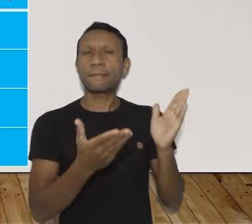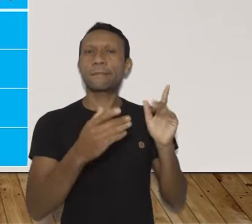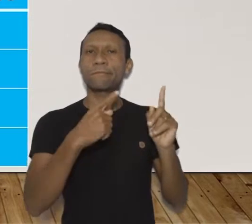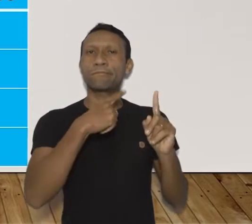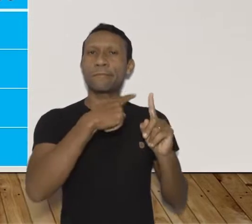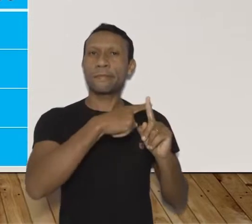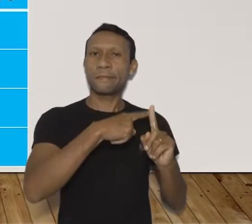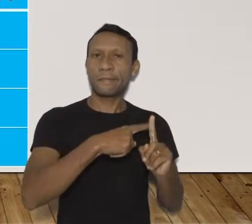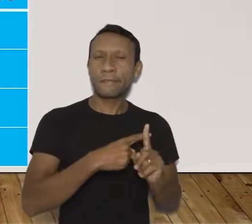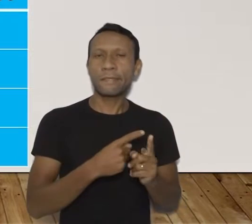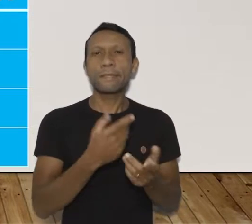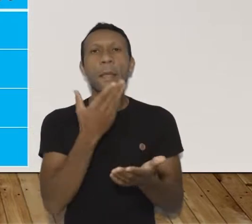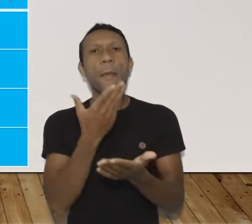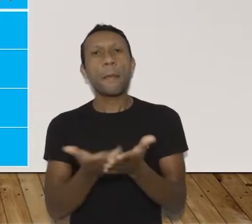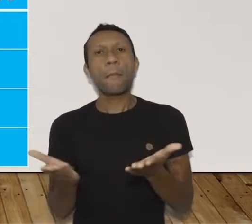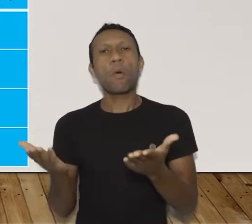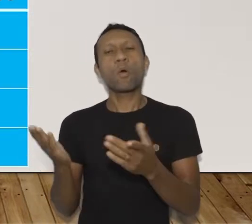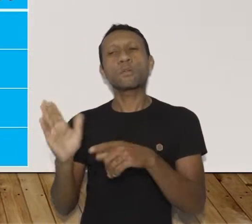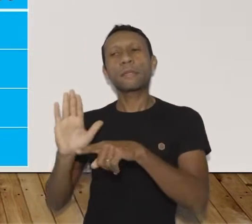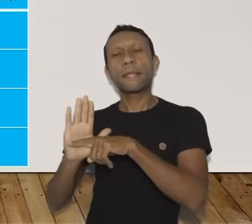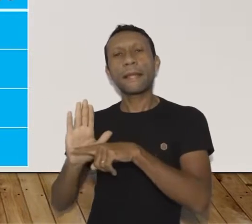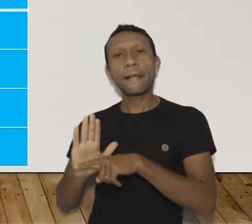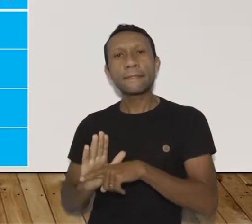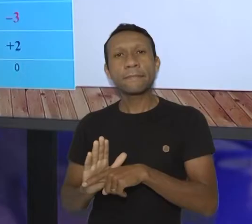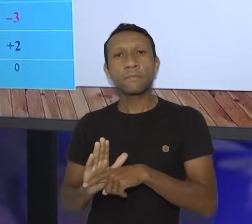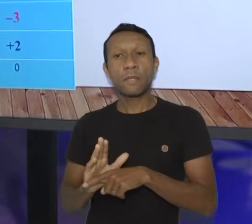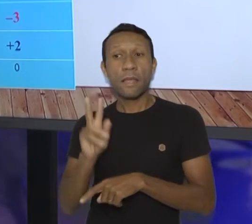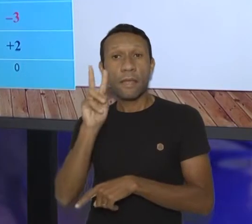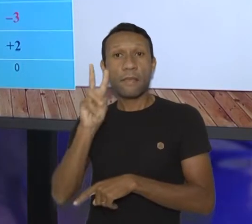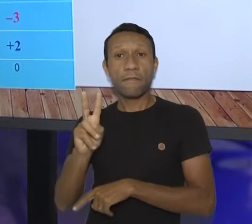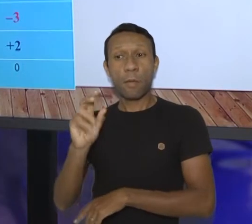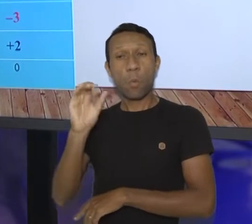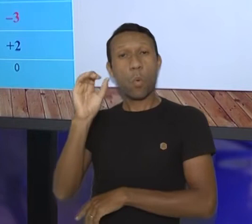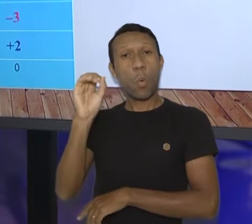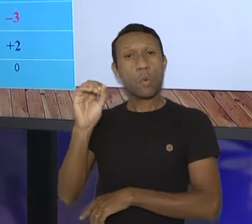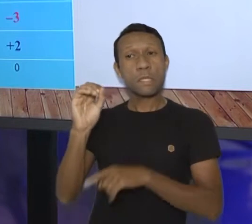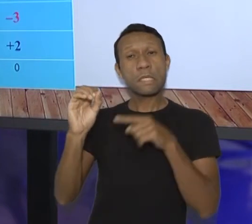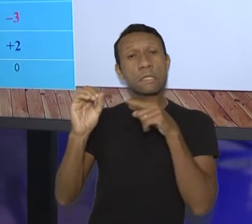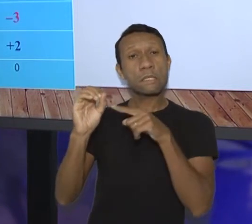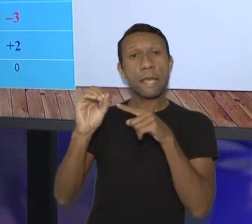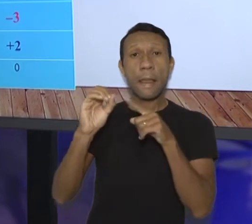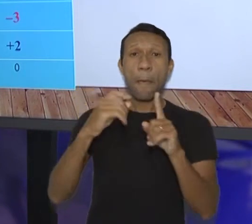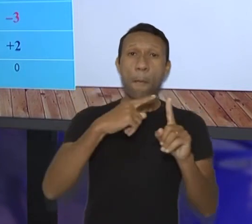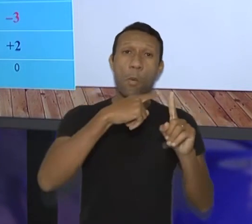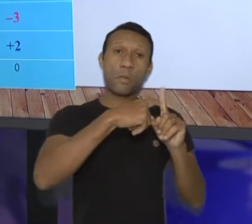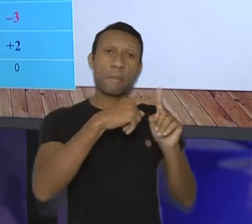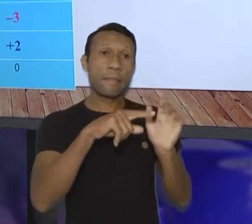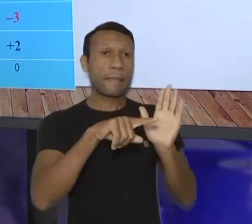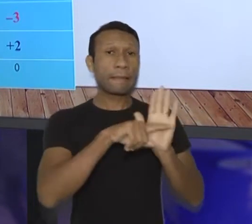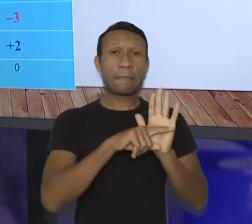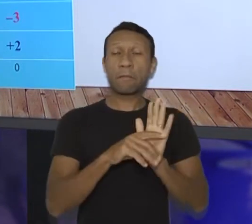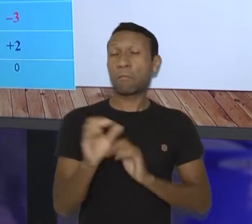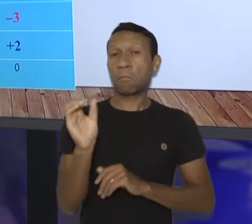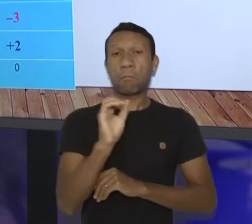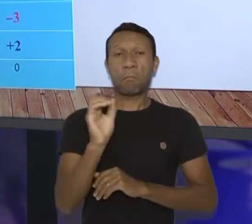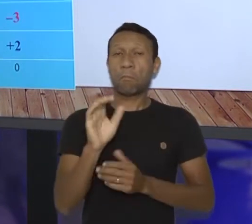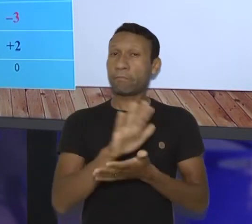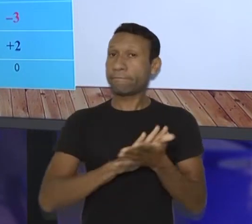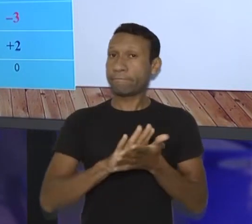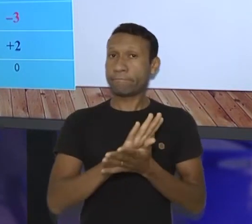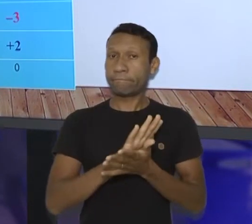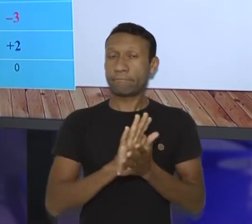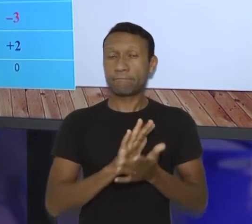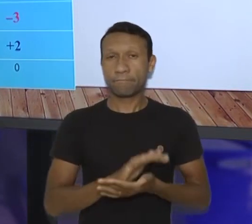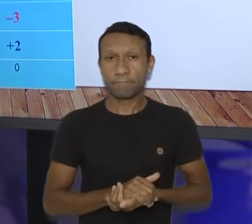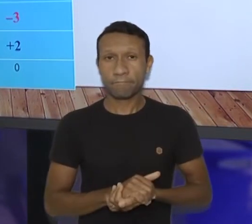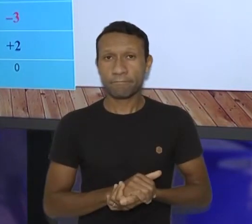pontos ganhos e o zero, que nós vimos que não é nem positivo e nem negativo. É um número neutro.